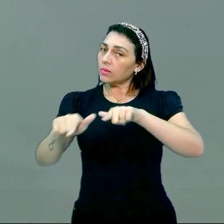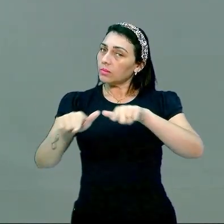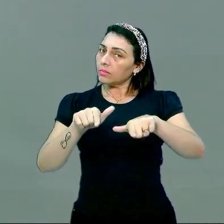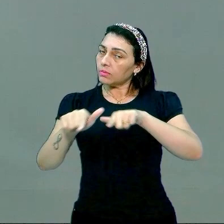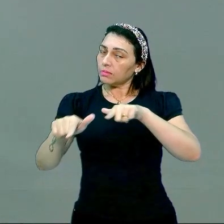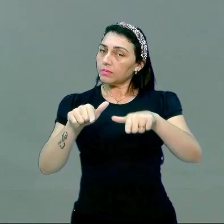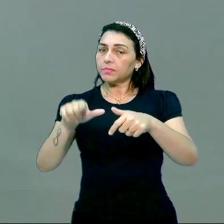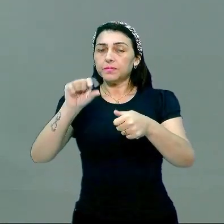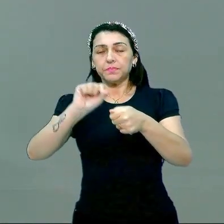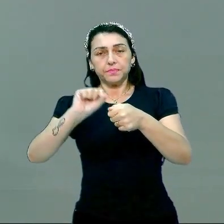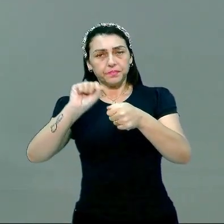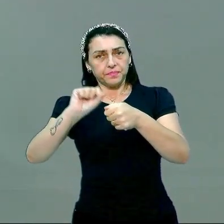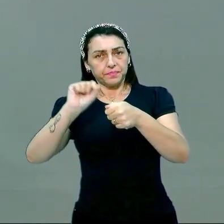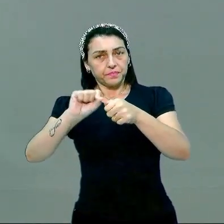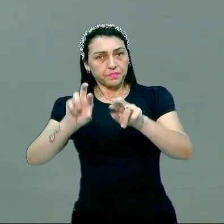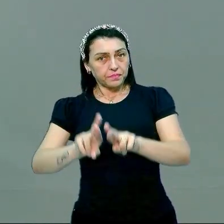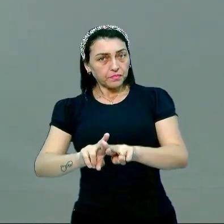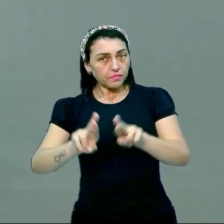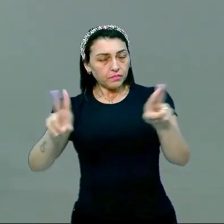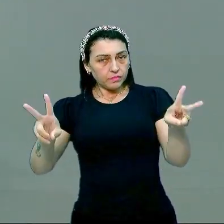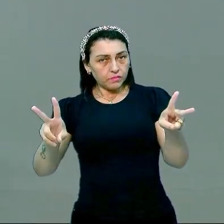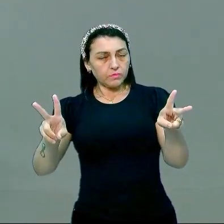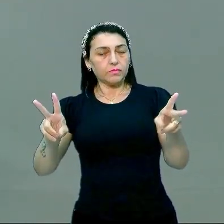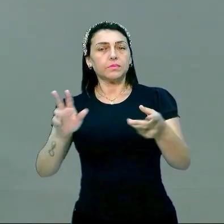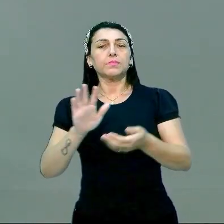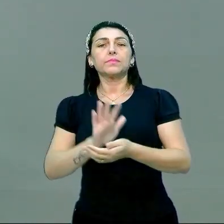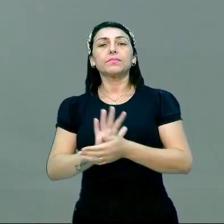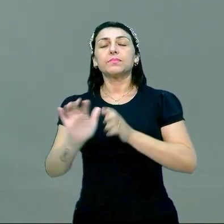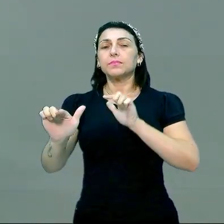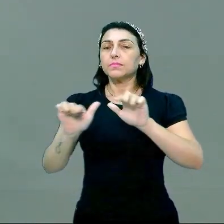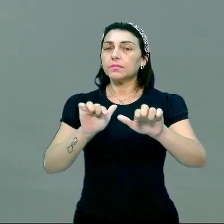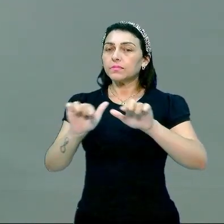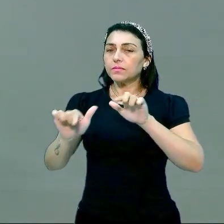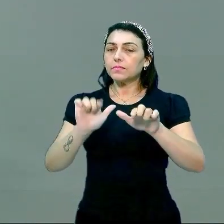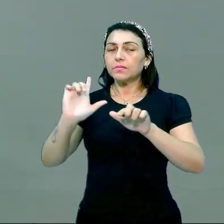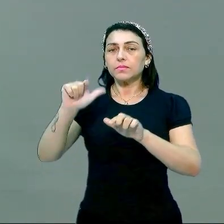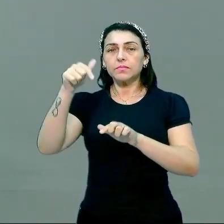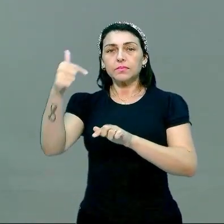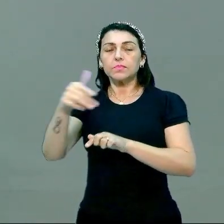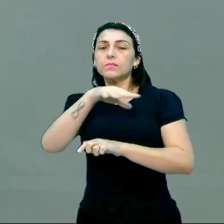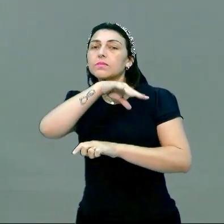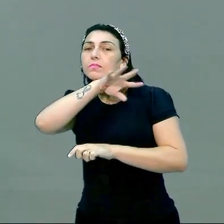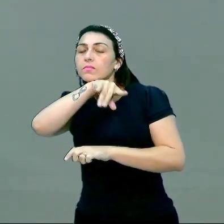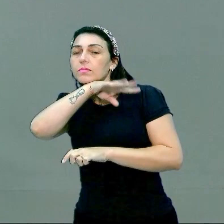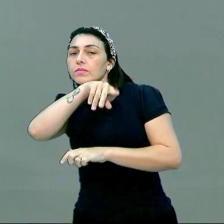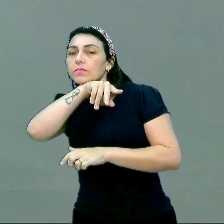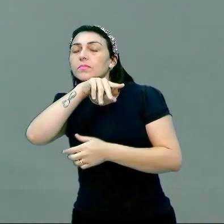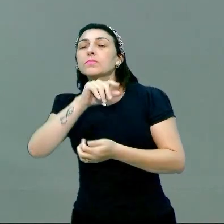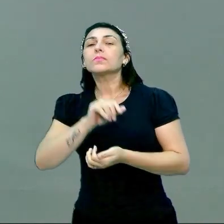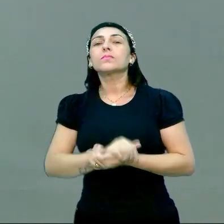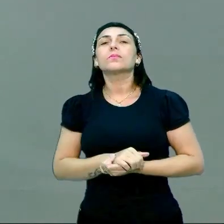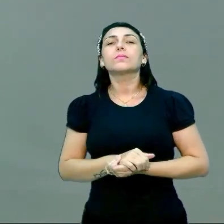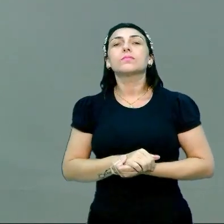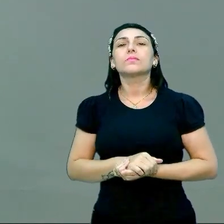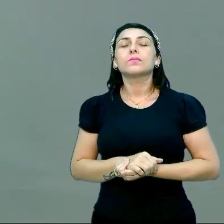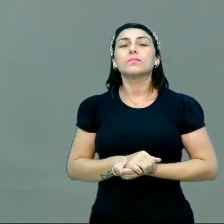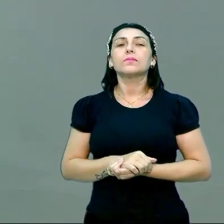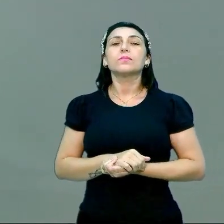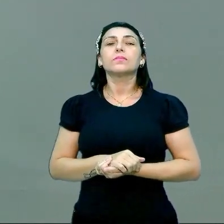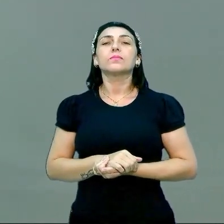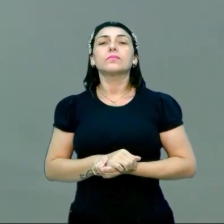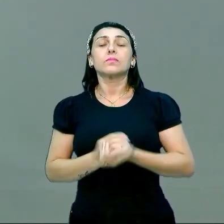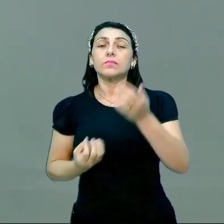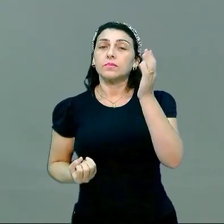vai fazer uma grande diferença em relação ao trabalho dos outros animais. Muito bem, então